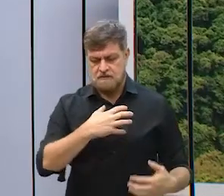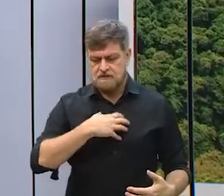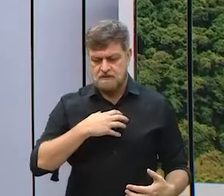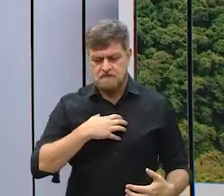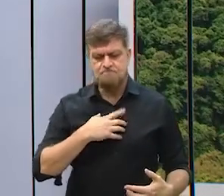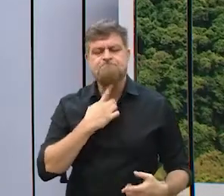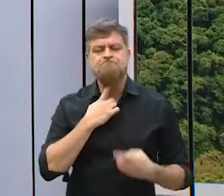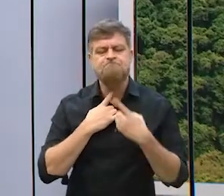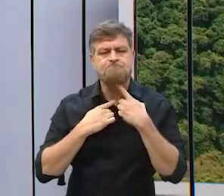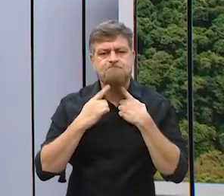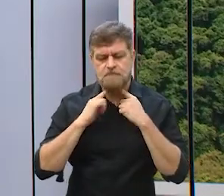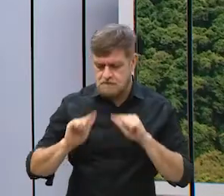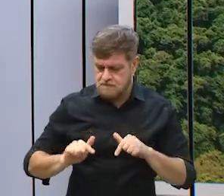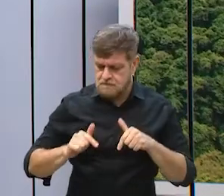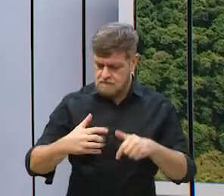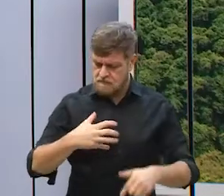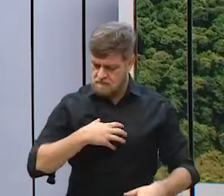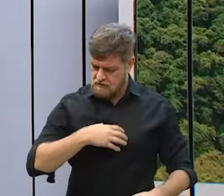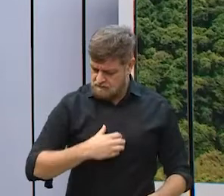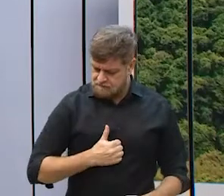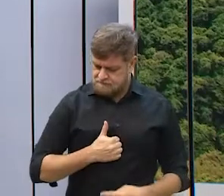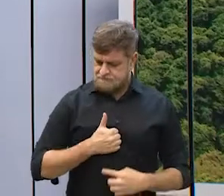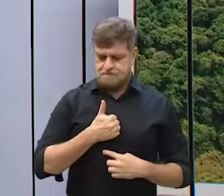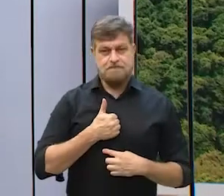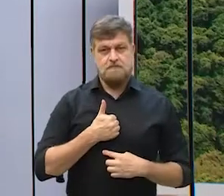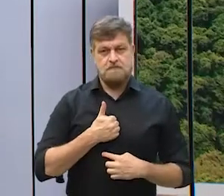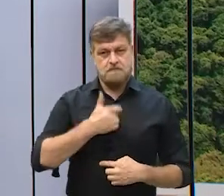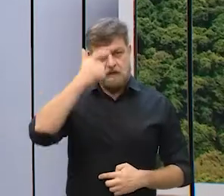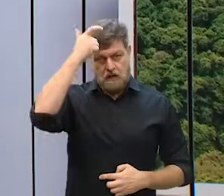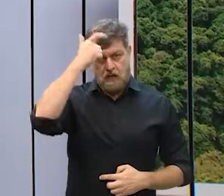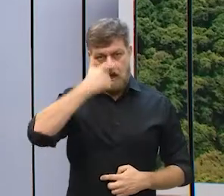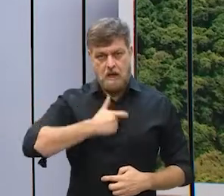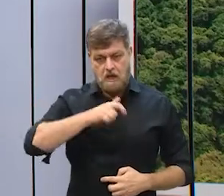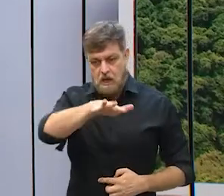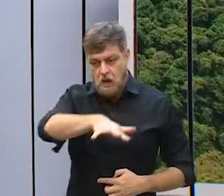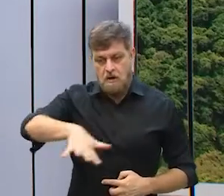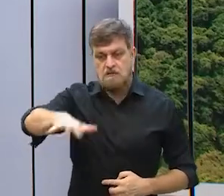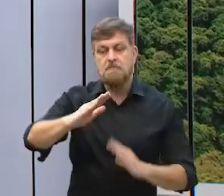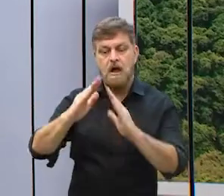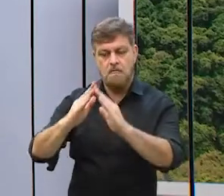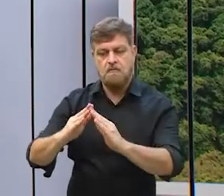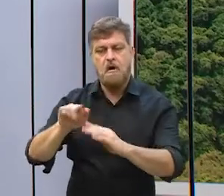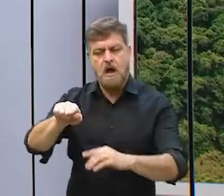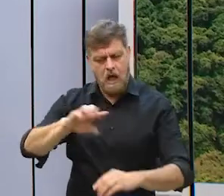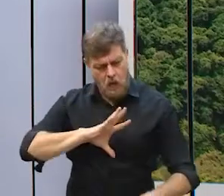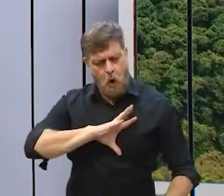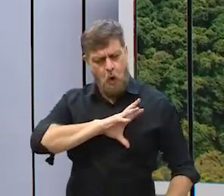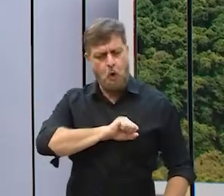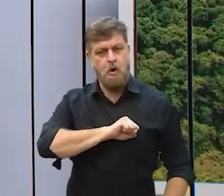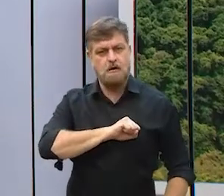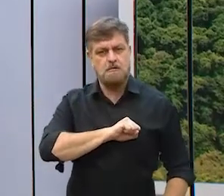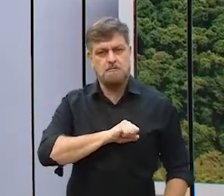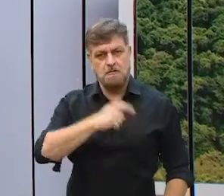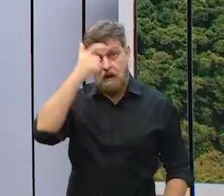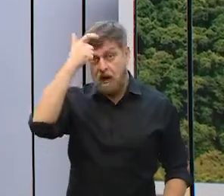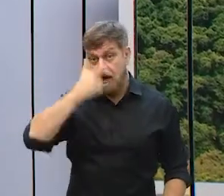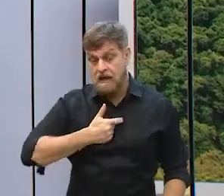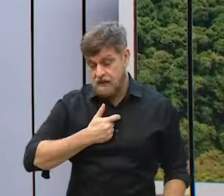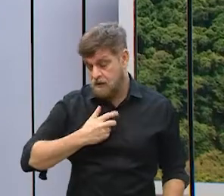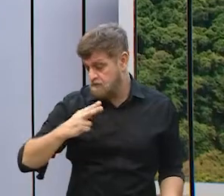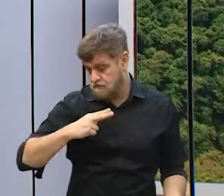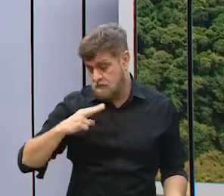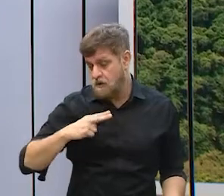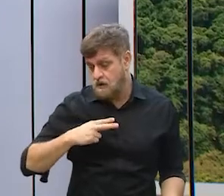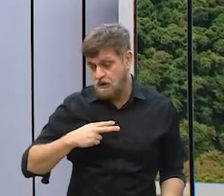motivadas, né? Melhora a autoestima, ela passa a dizer, olha, eu gosto desse lugar onde eu moro, que é fundamental. Eu, particularmente, gosto